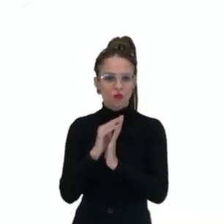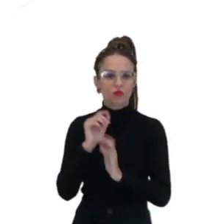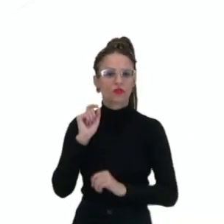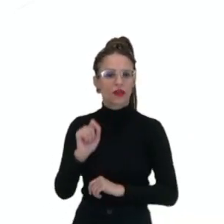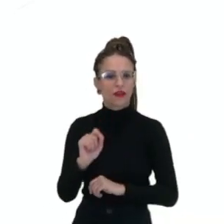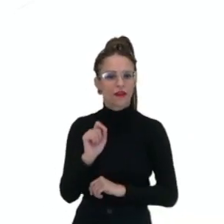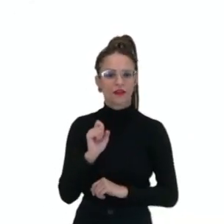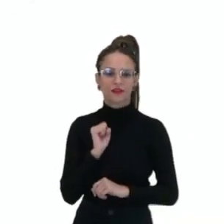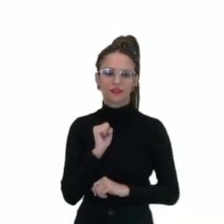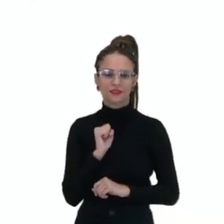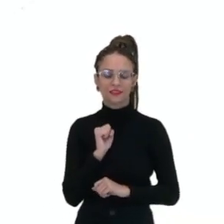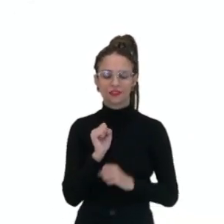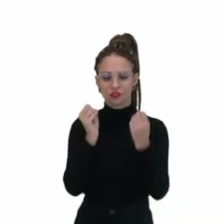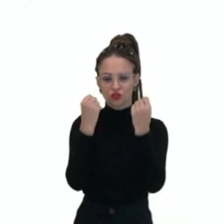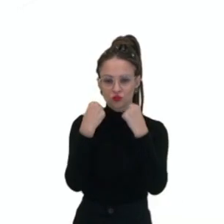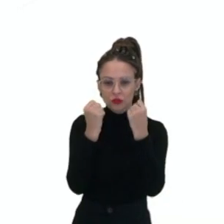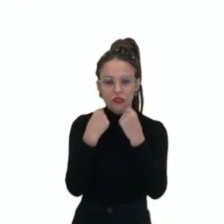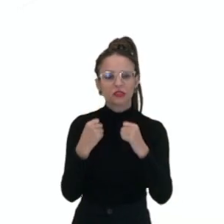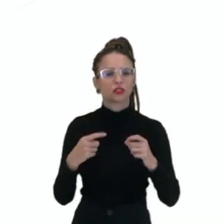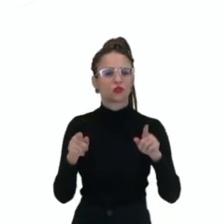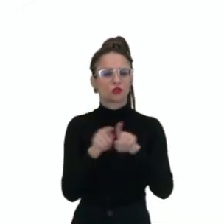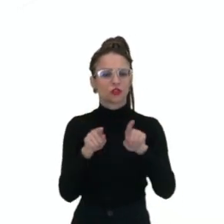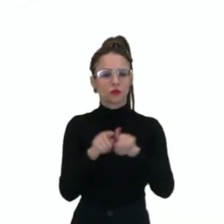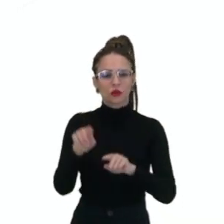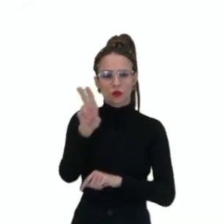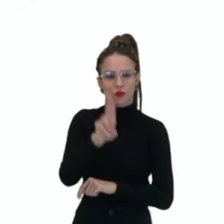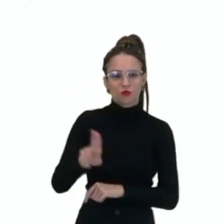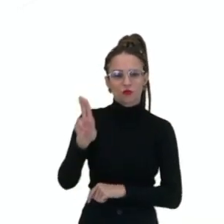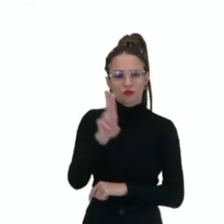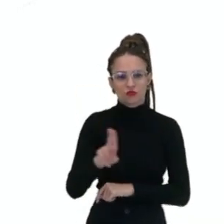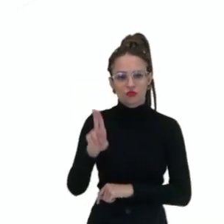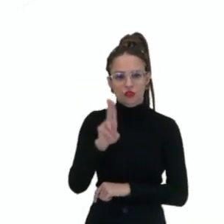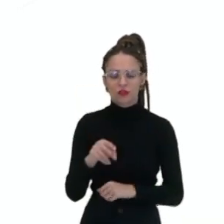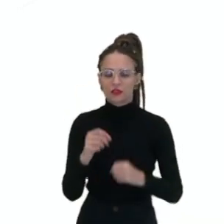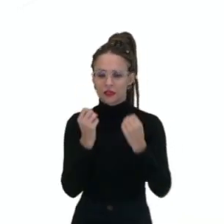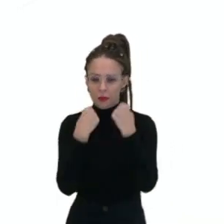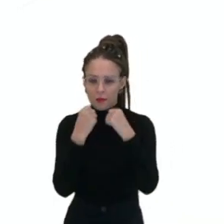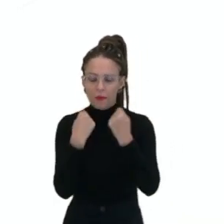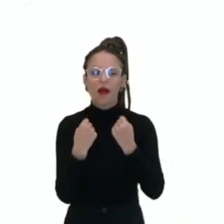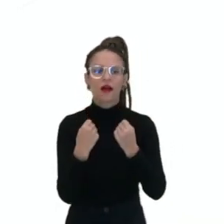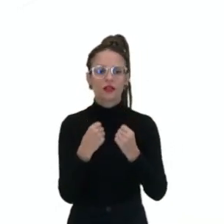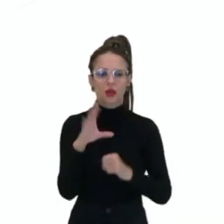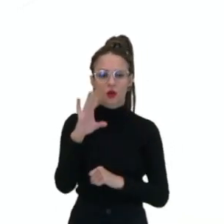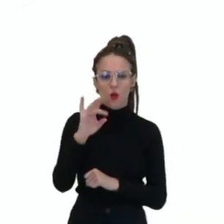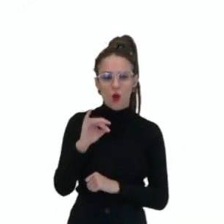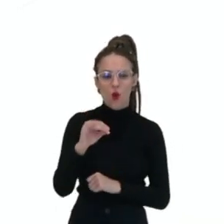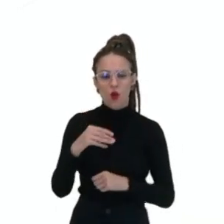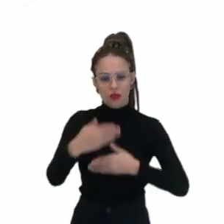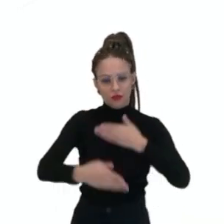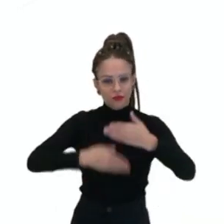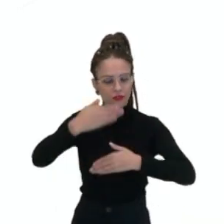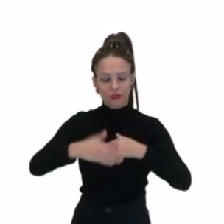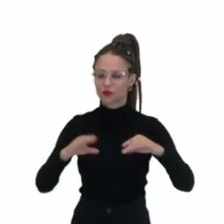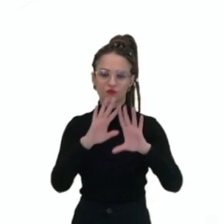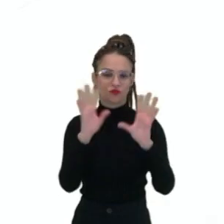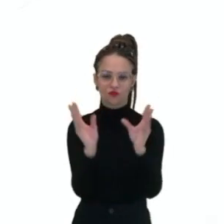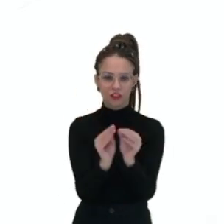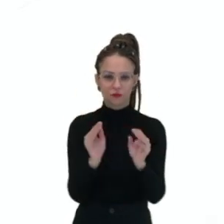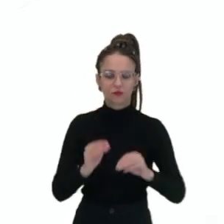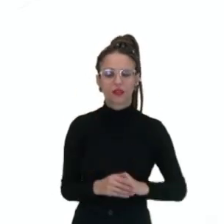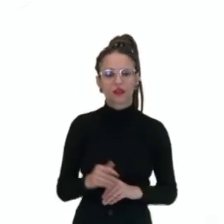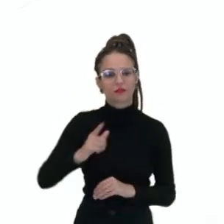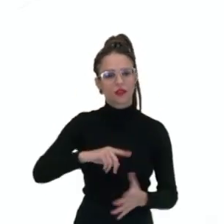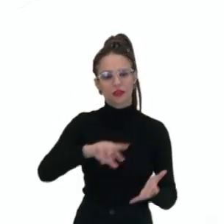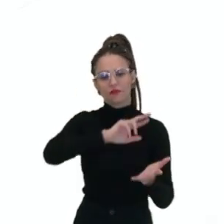milho, né? Onde se utiliza palha, madeira, cola, tecido, enfim. Nós temos aí